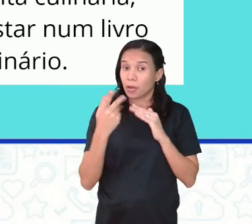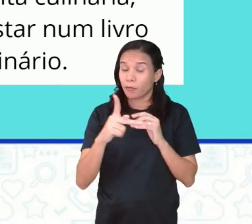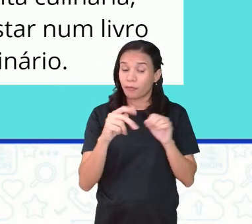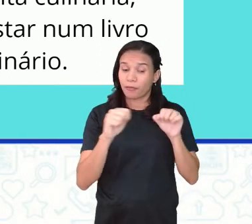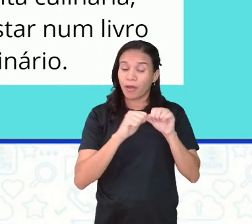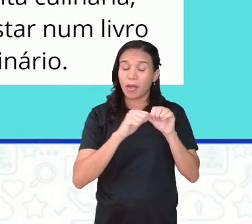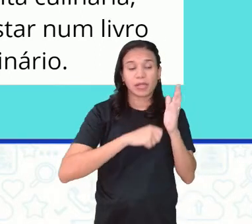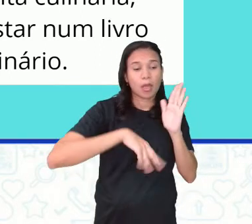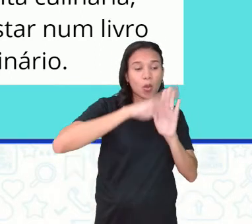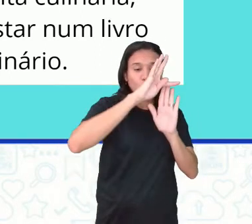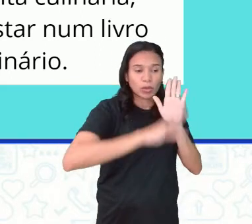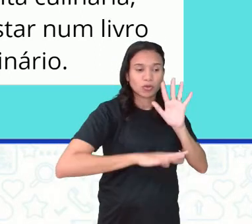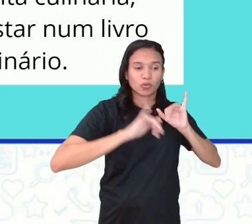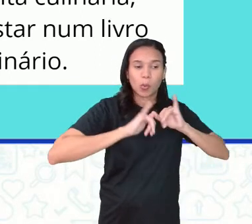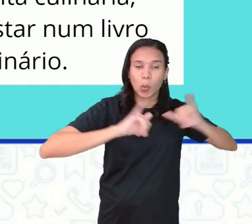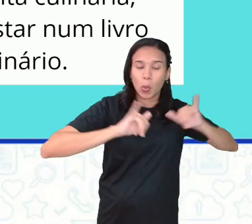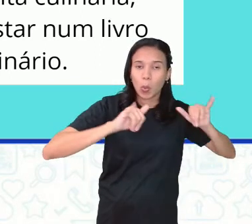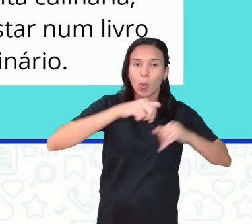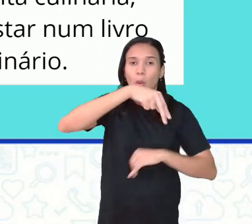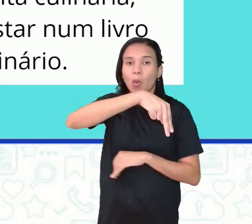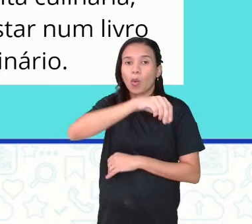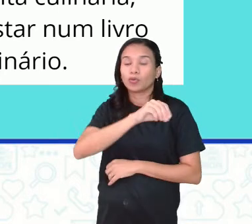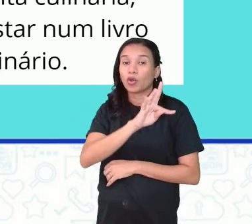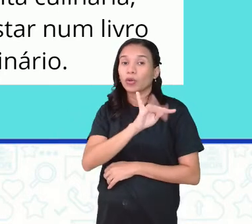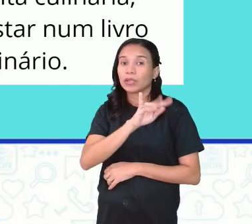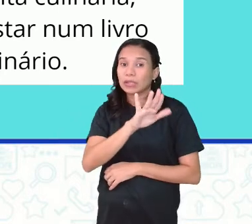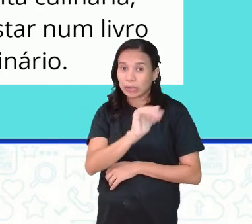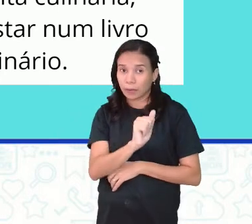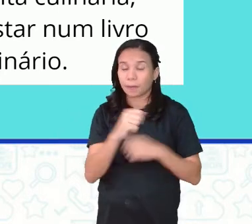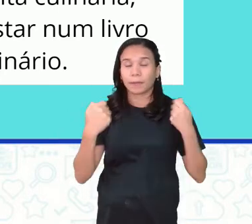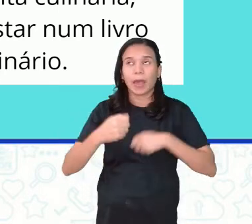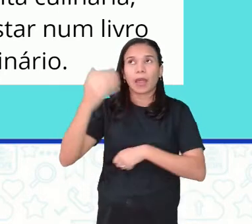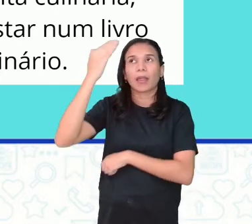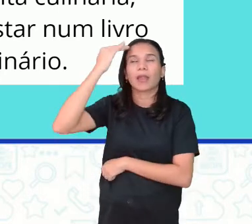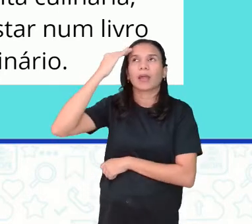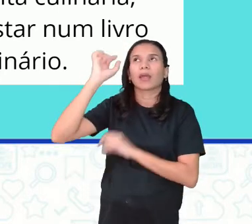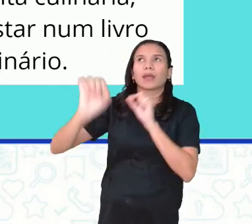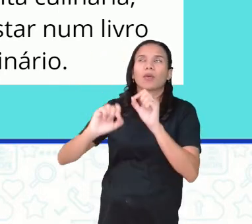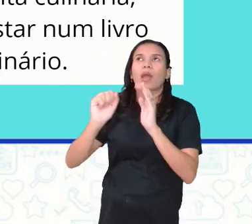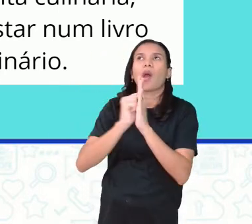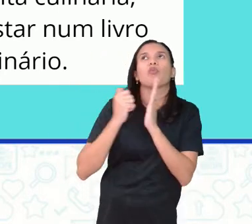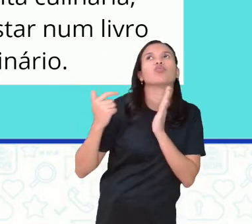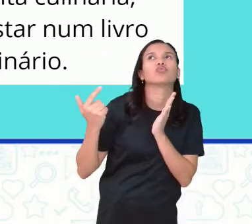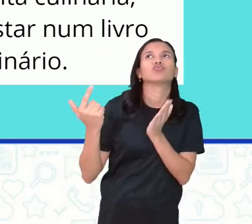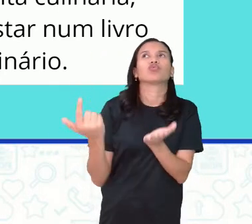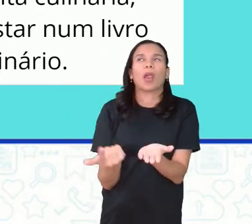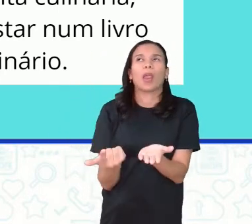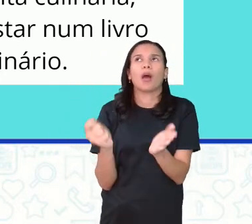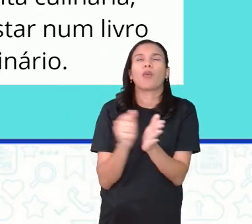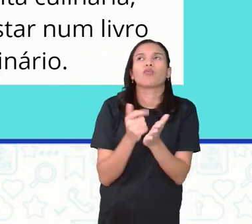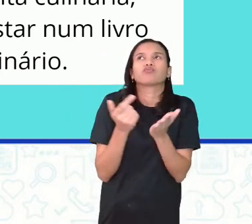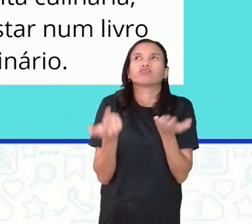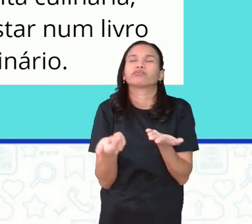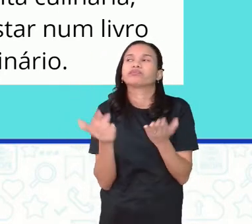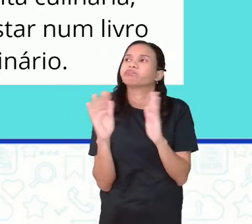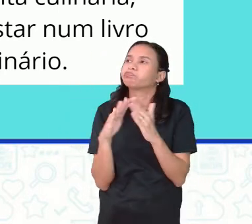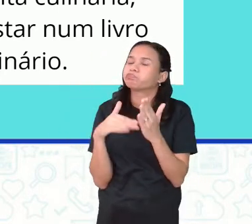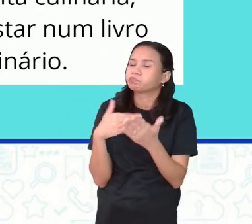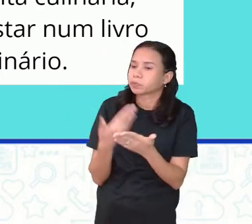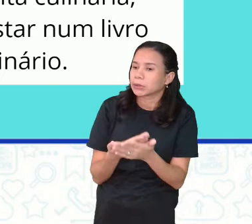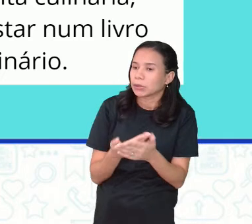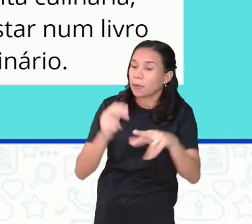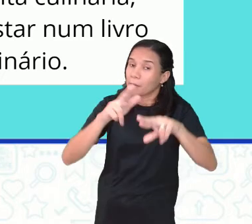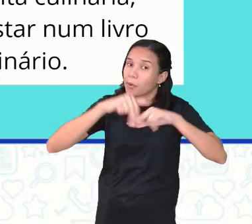notícia, você entenderá que vai circular no jornal, não é? Talvez um jornal escolar, se tiver, e que